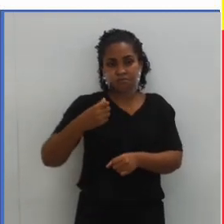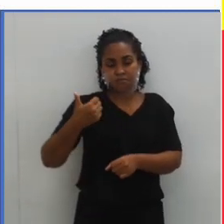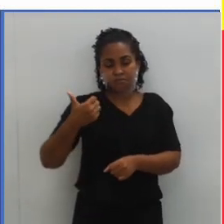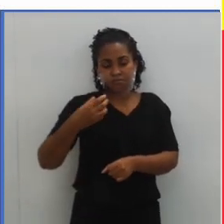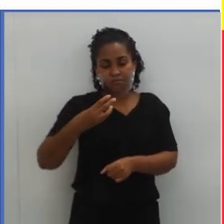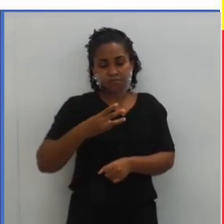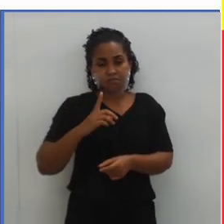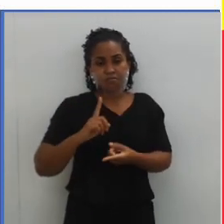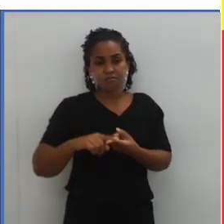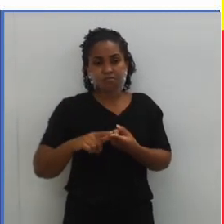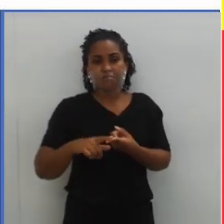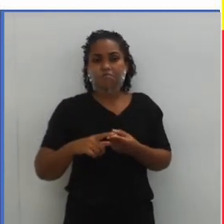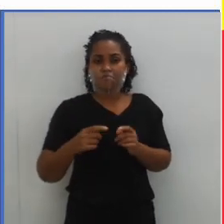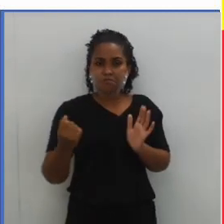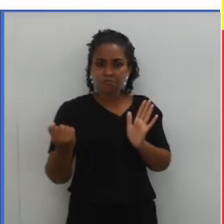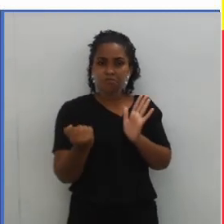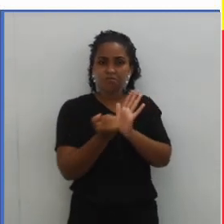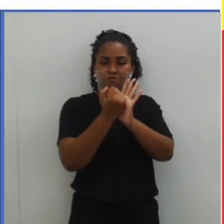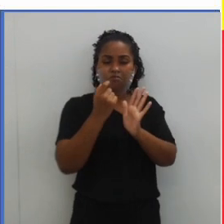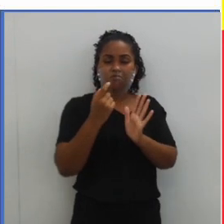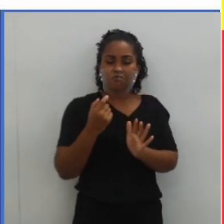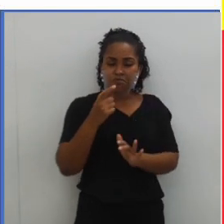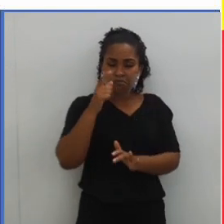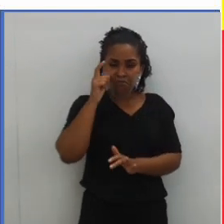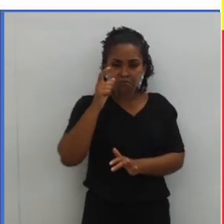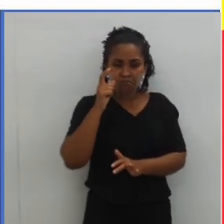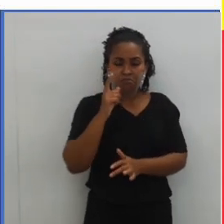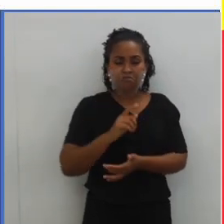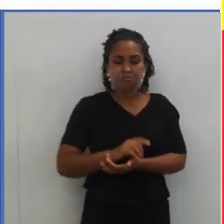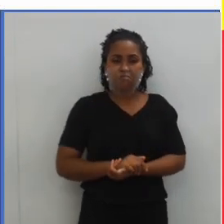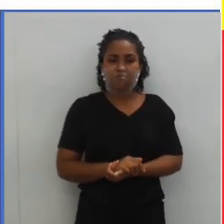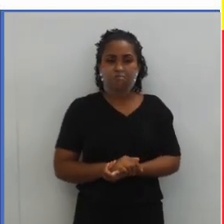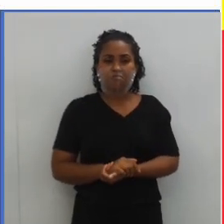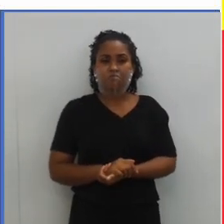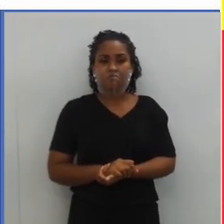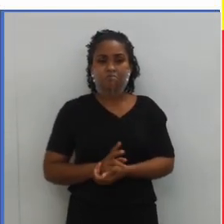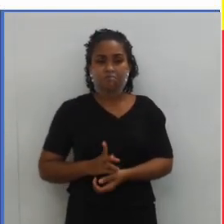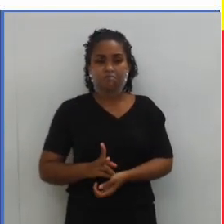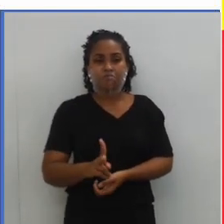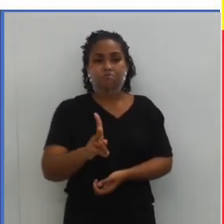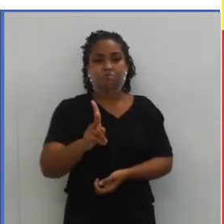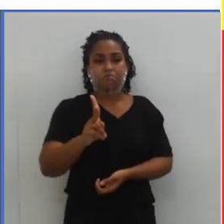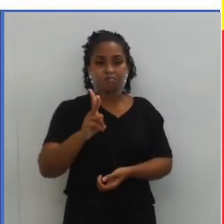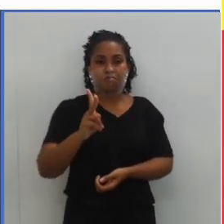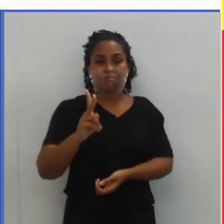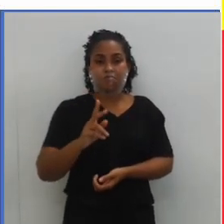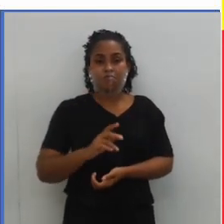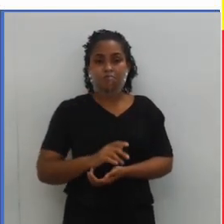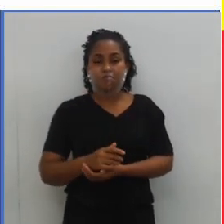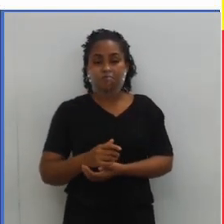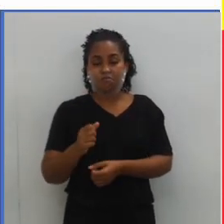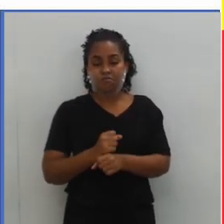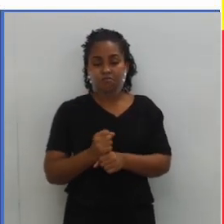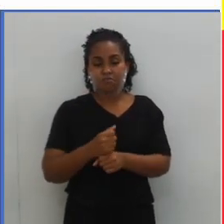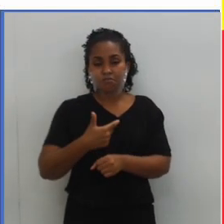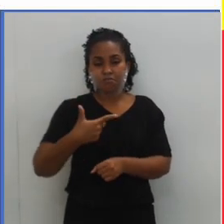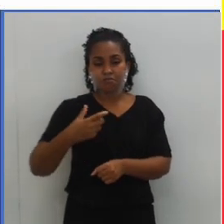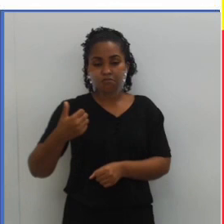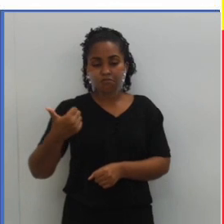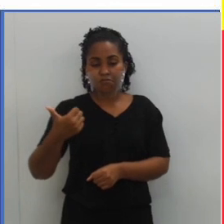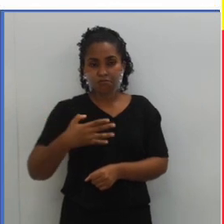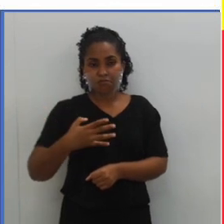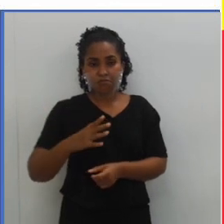Lacerda, certo? Que também é um filme que merece bastante atenção. Permanência, 2014, de Leonardo Laca. A